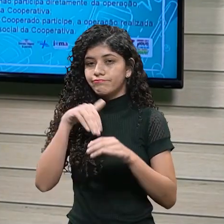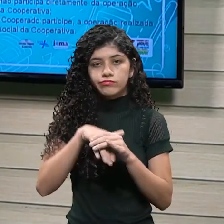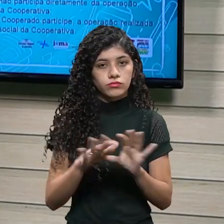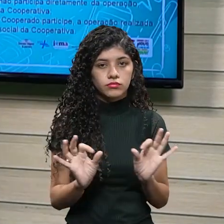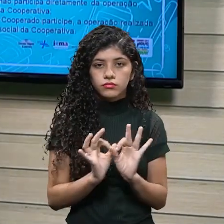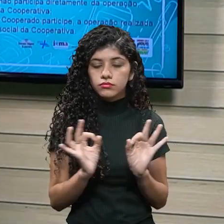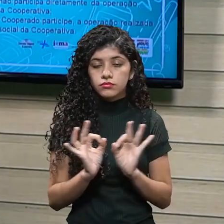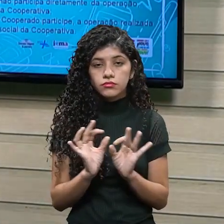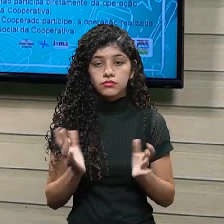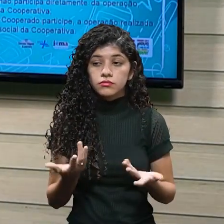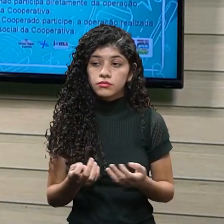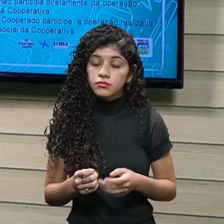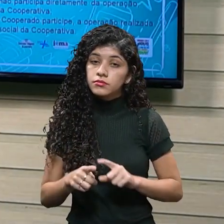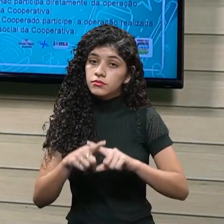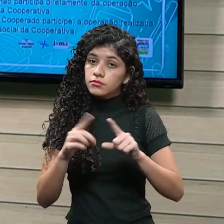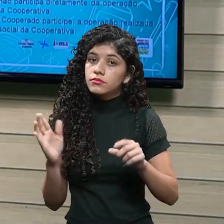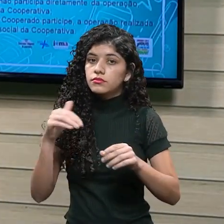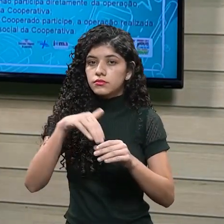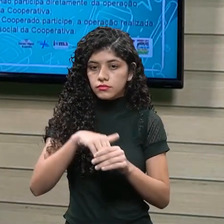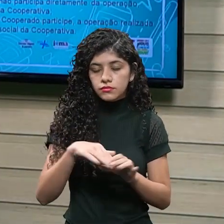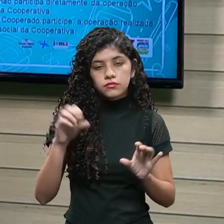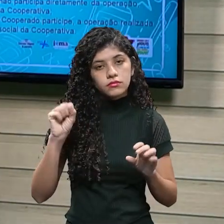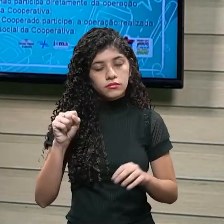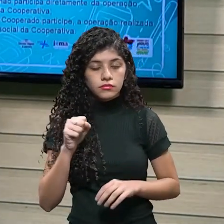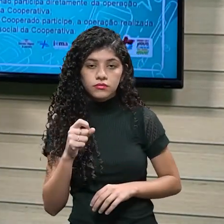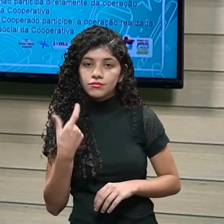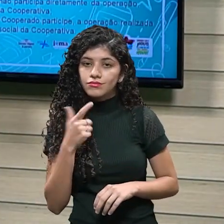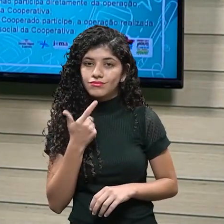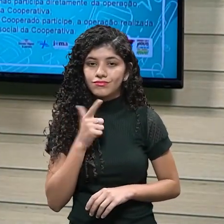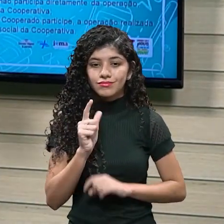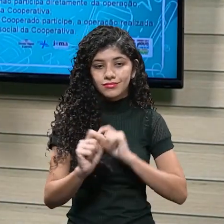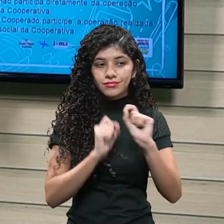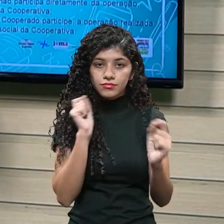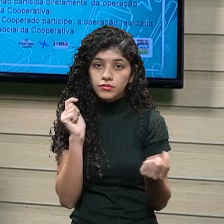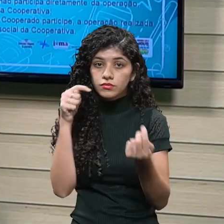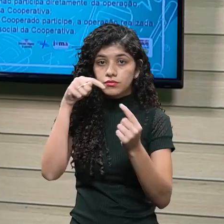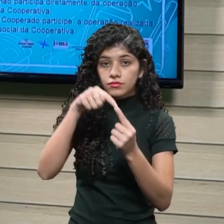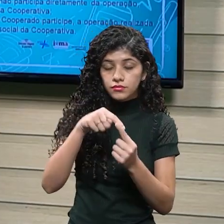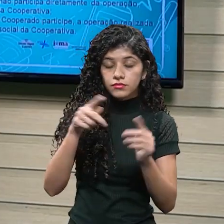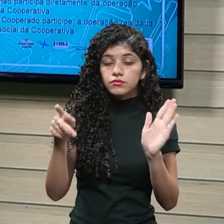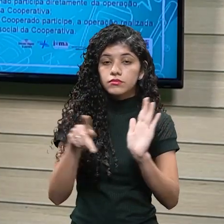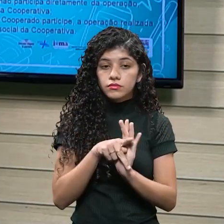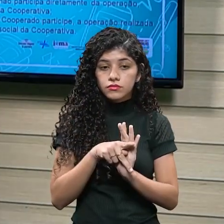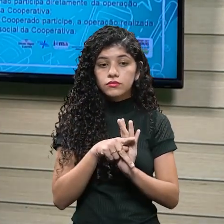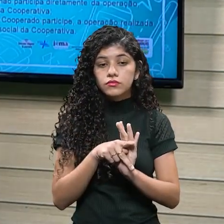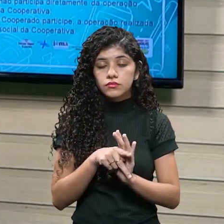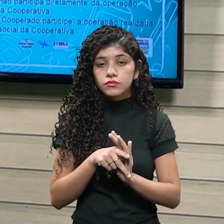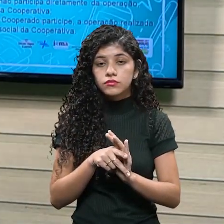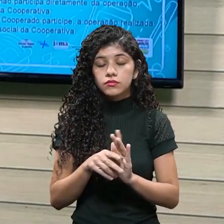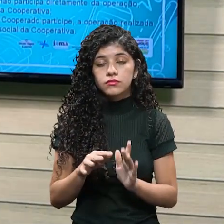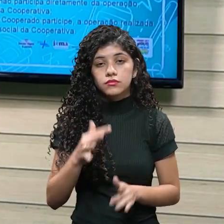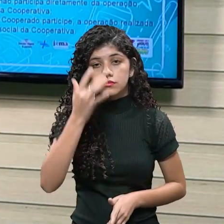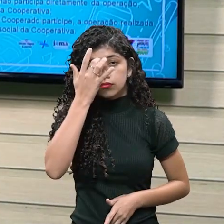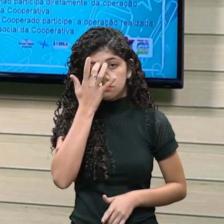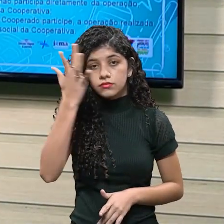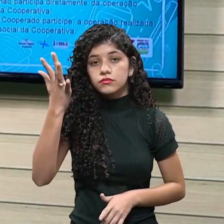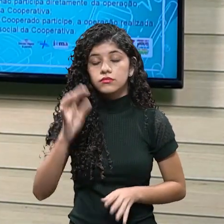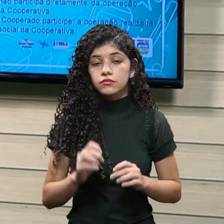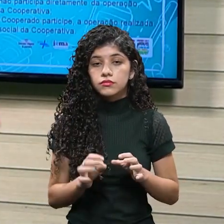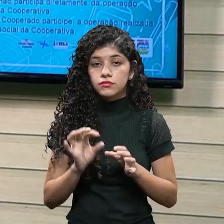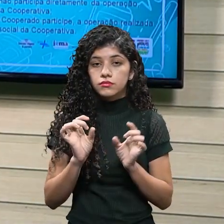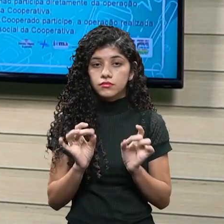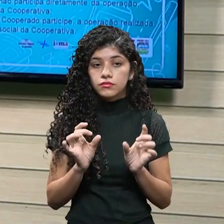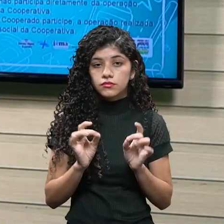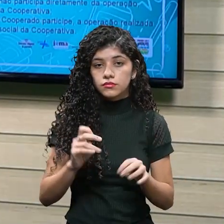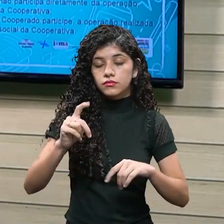inserido nisso, mas mesmo que ele esteja, não faz parte da atividade fim da cooperativa, que é o quê? Que é facilitar a venda